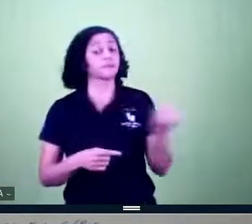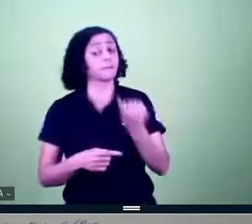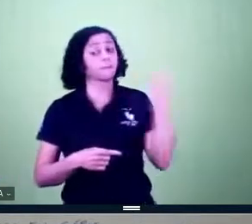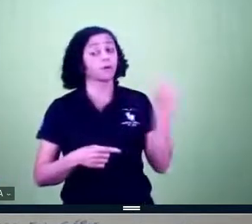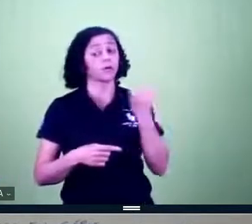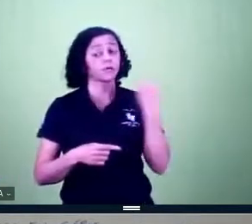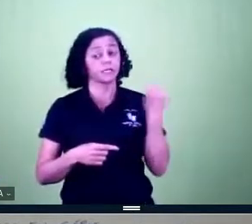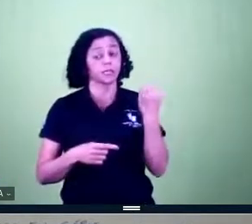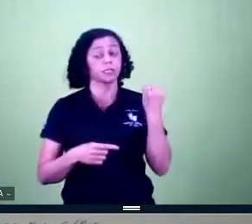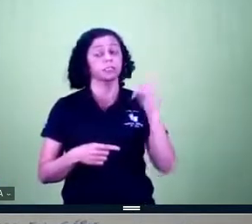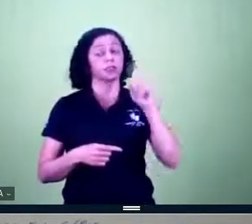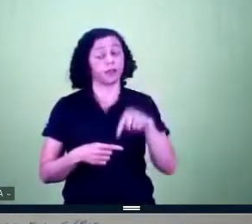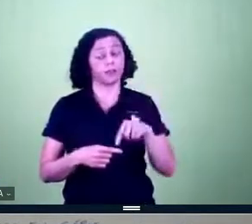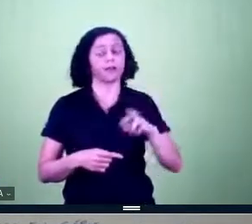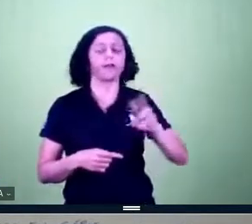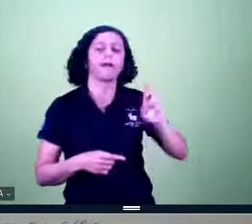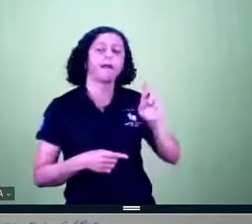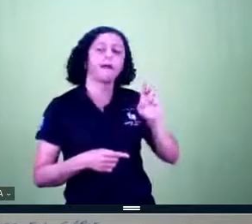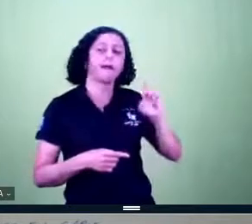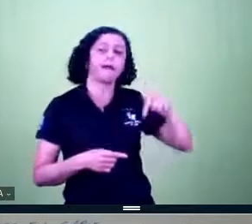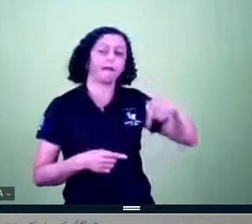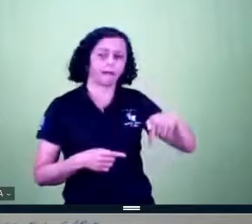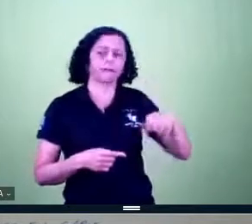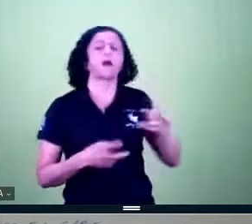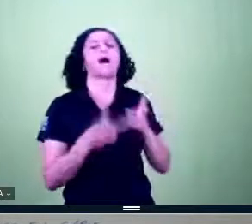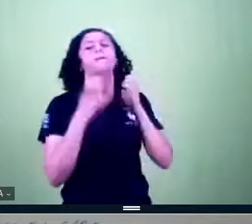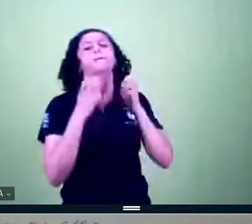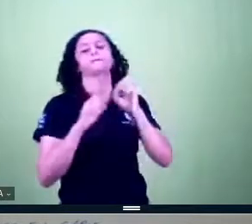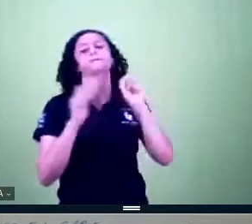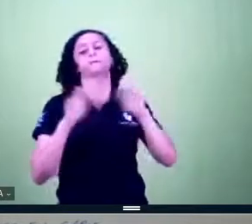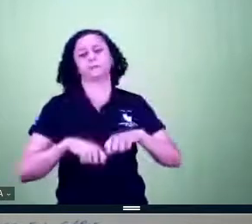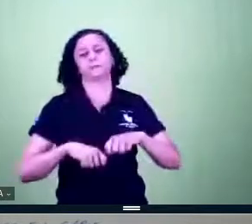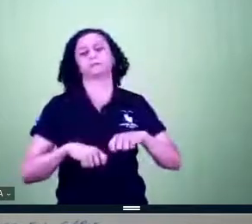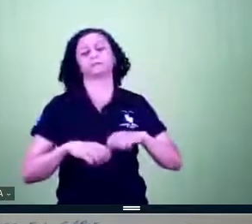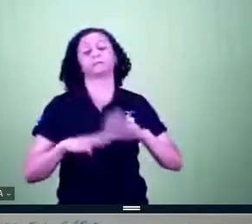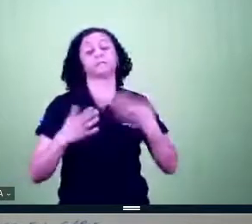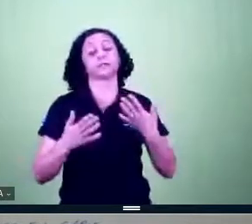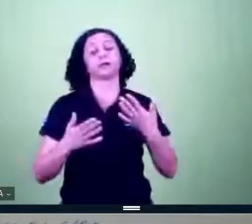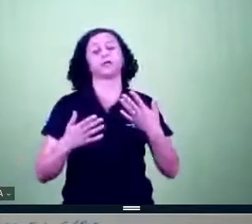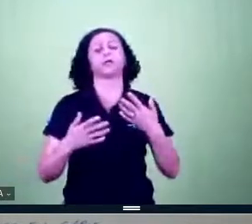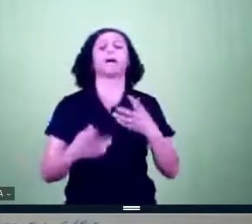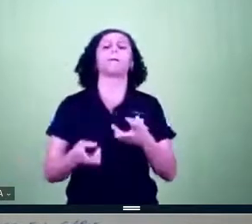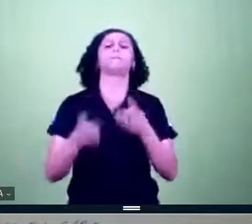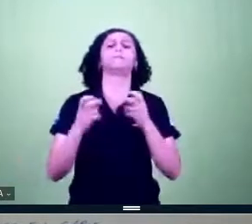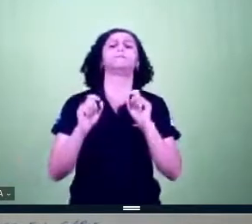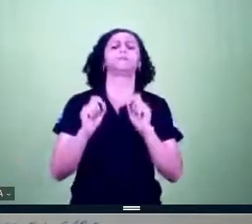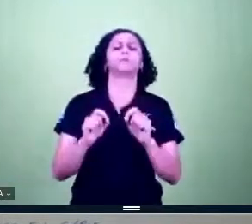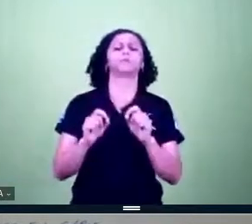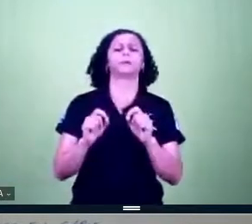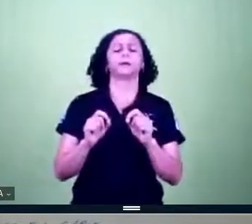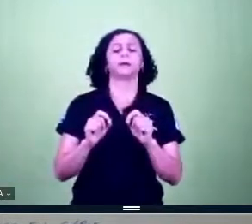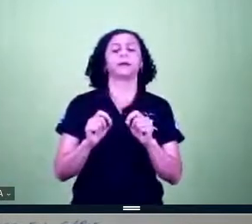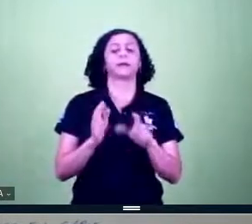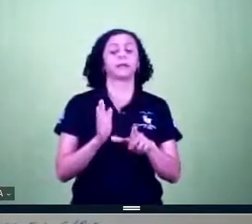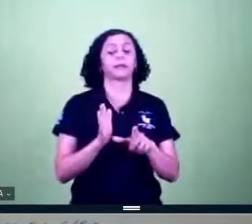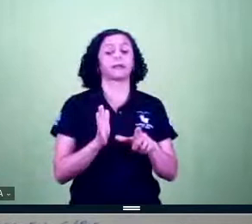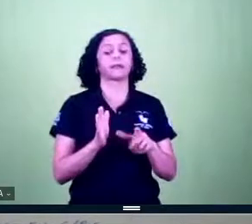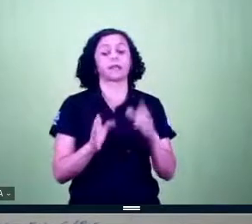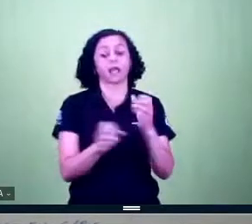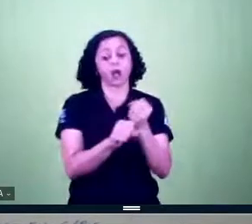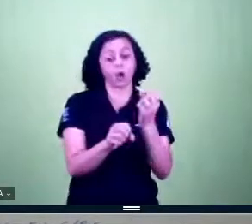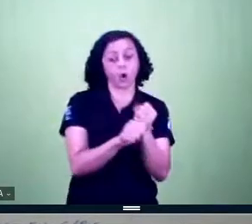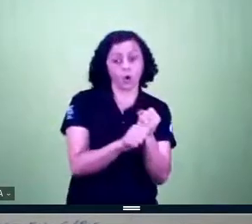resistência equivalente. Já deu para ter uma noção, antes até de fazer conta, que o equivalente aqui